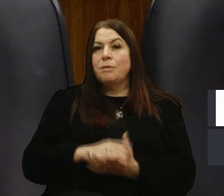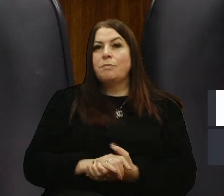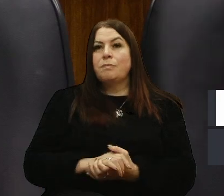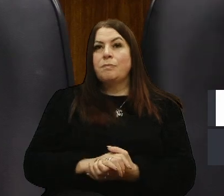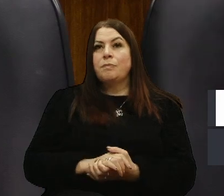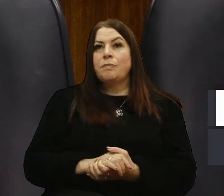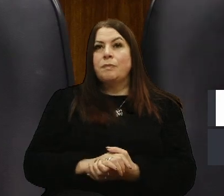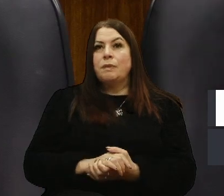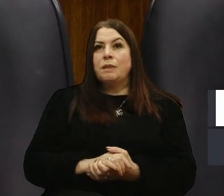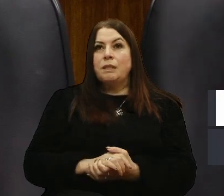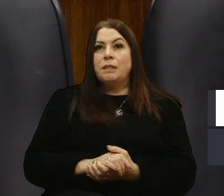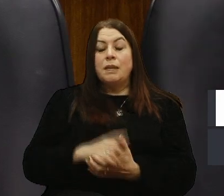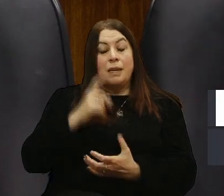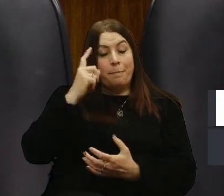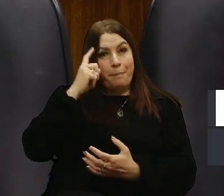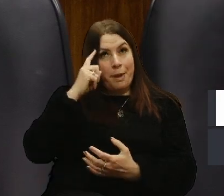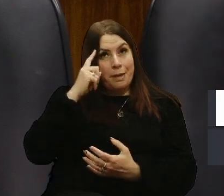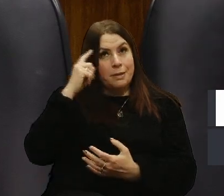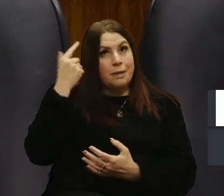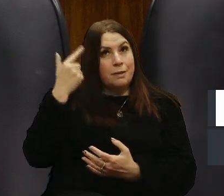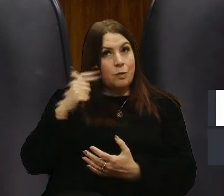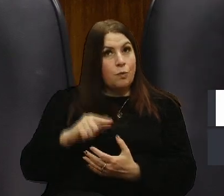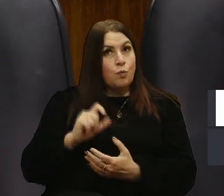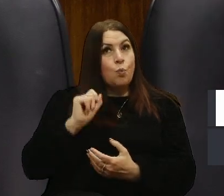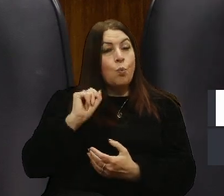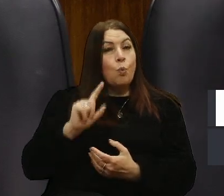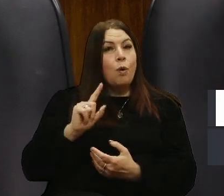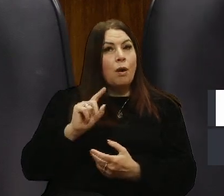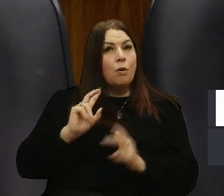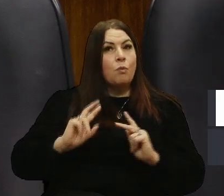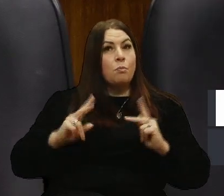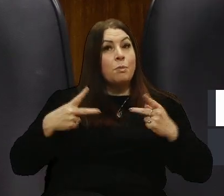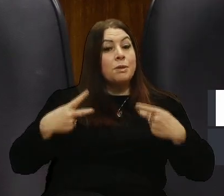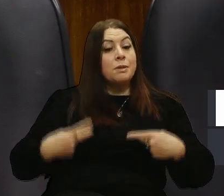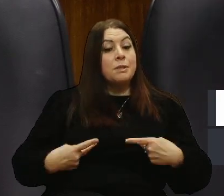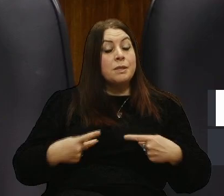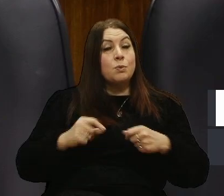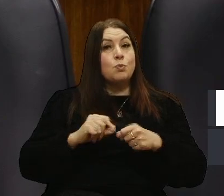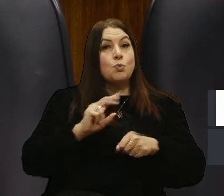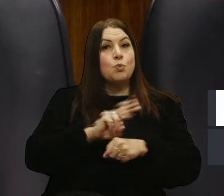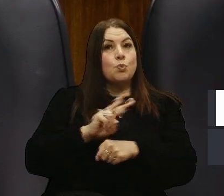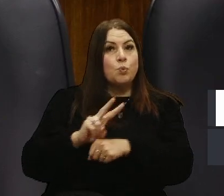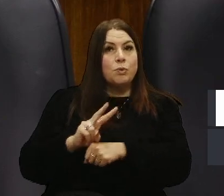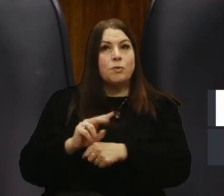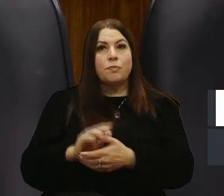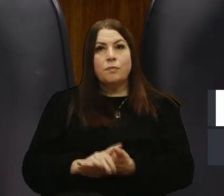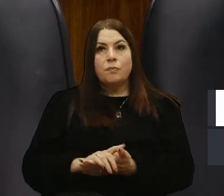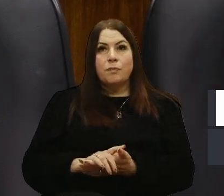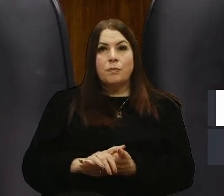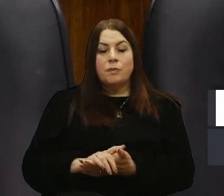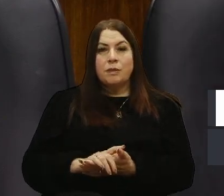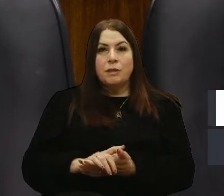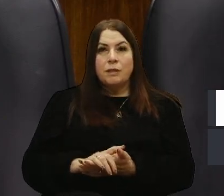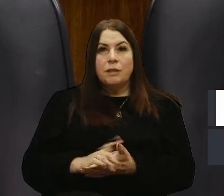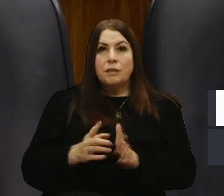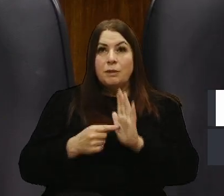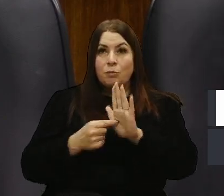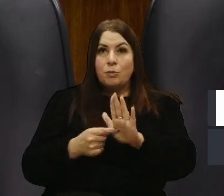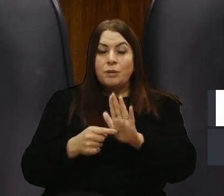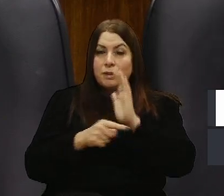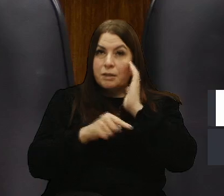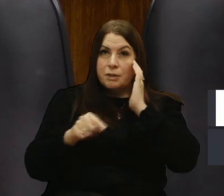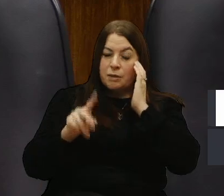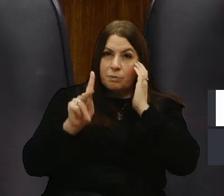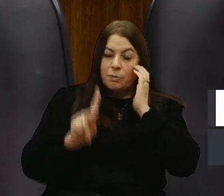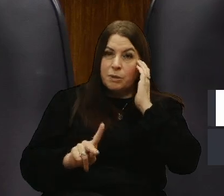a gente tem que repensar qual que é a humanização de cuidado que a gente está levando para